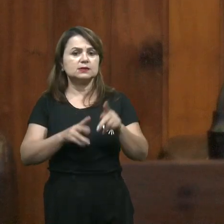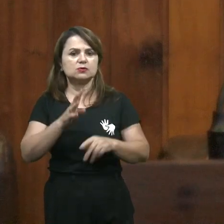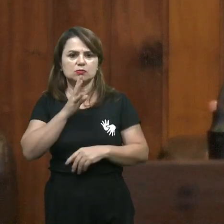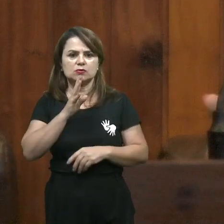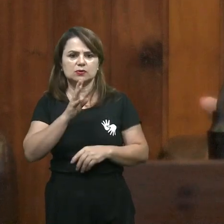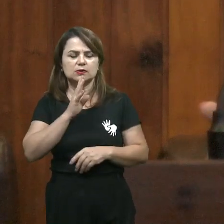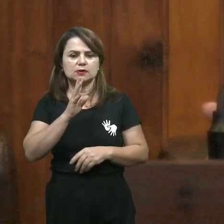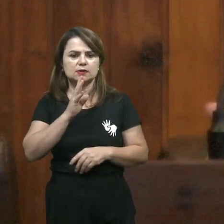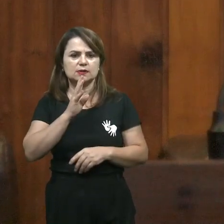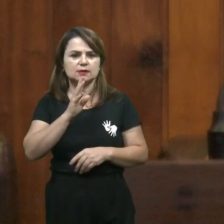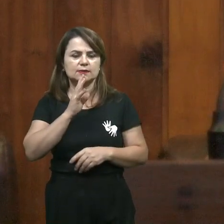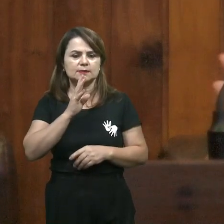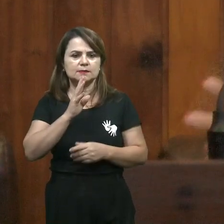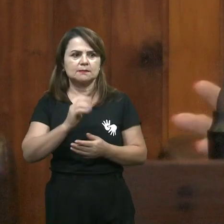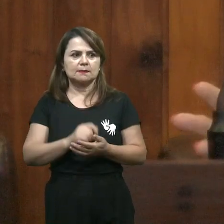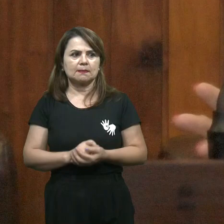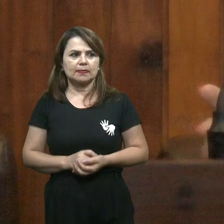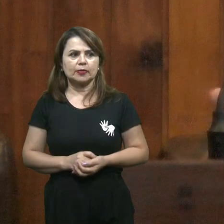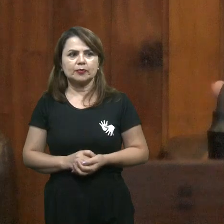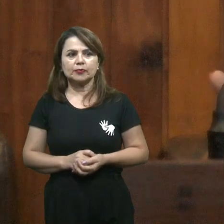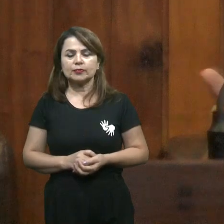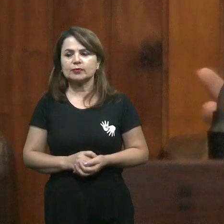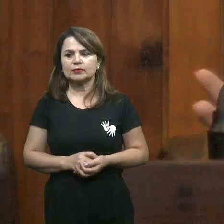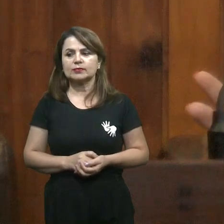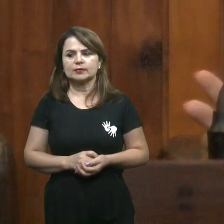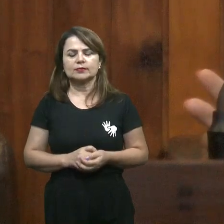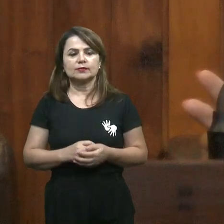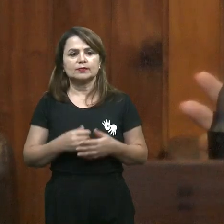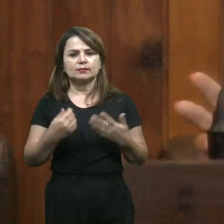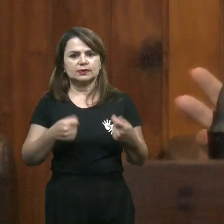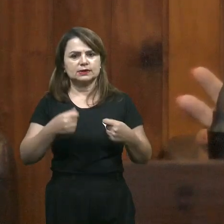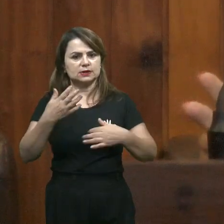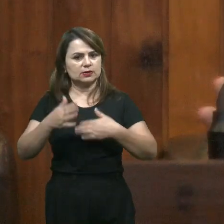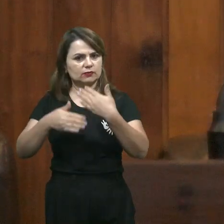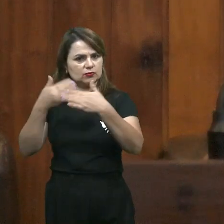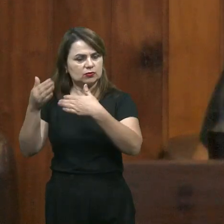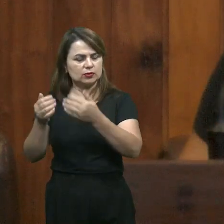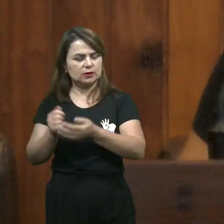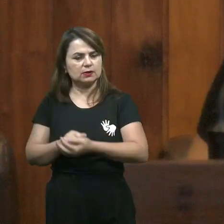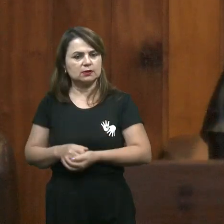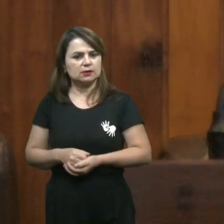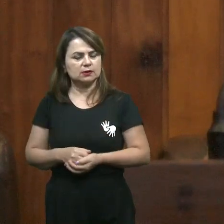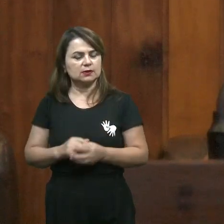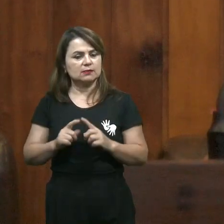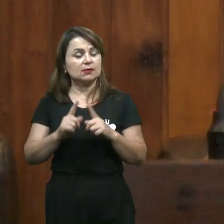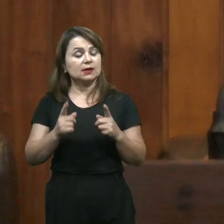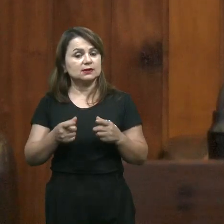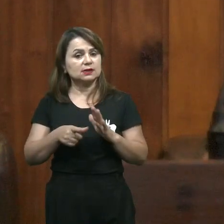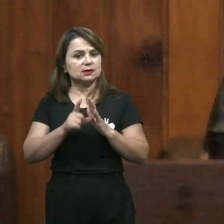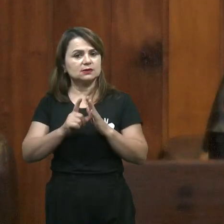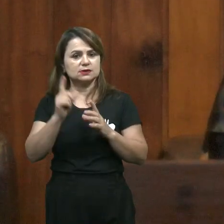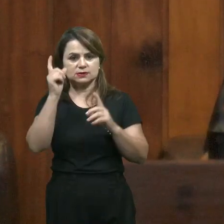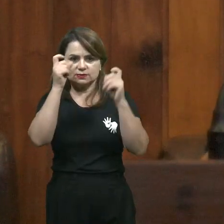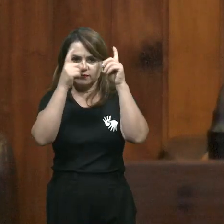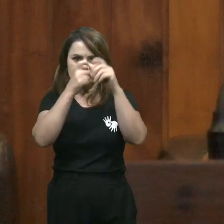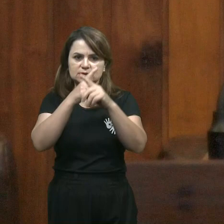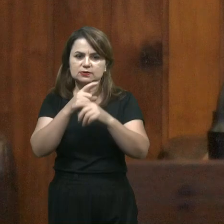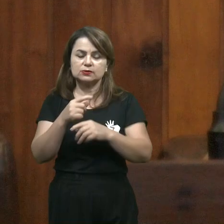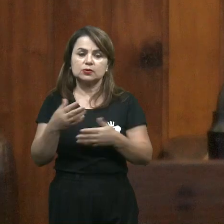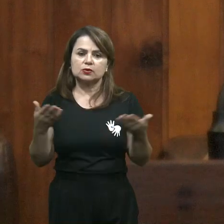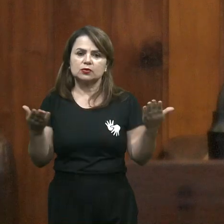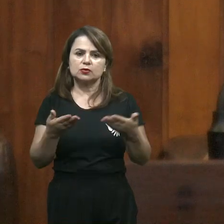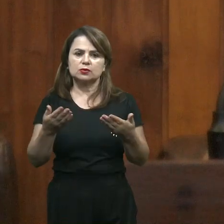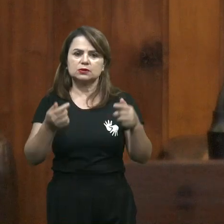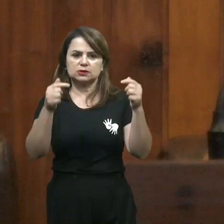as coisas não são tão fáceis, as coisas boas para prosperarem vêm com dificuldade. E é dessa forma que nós estamos aqui